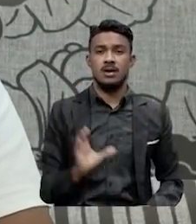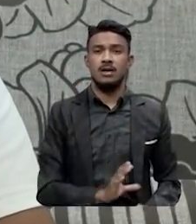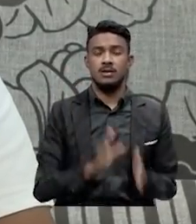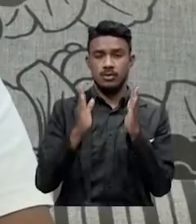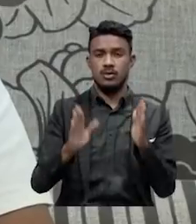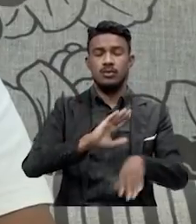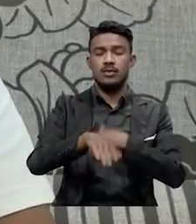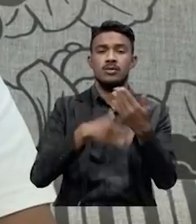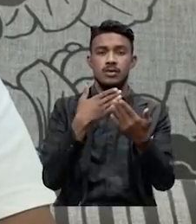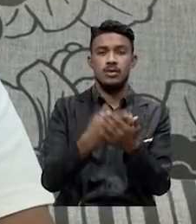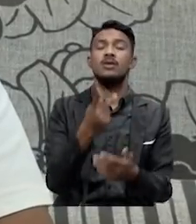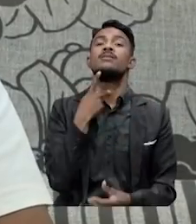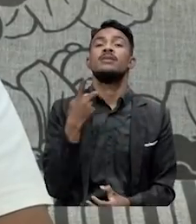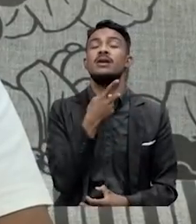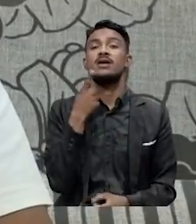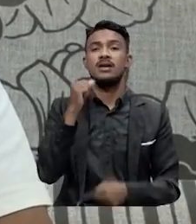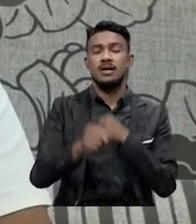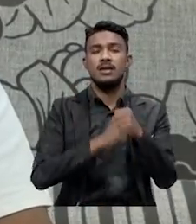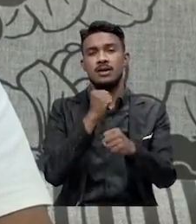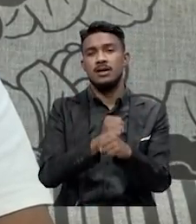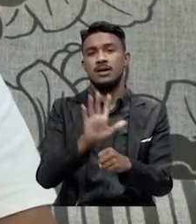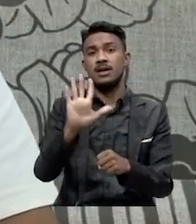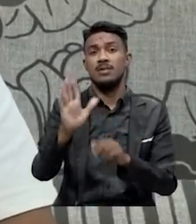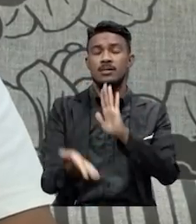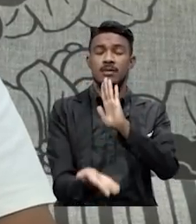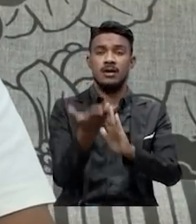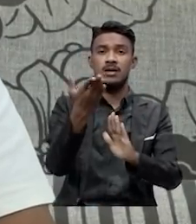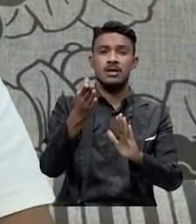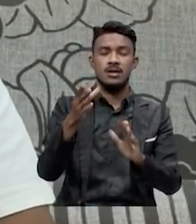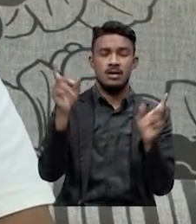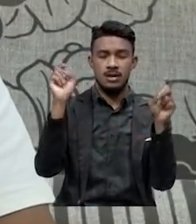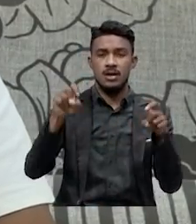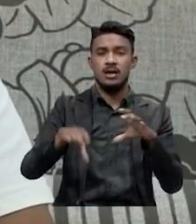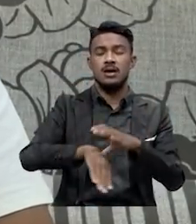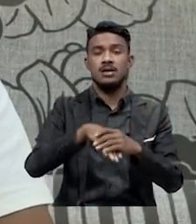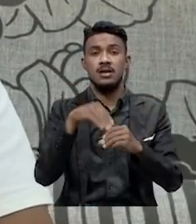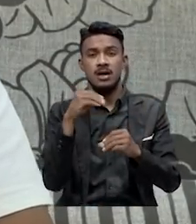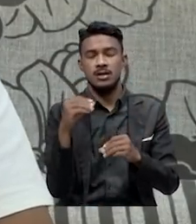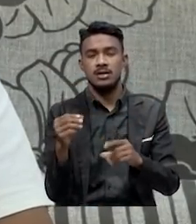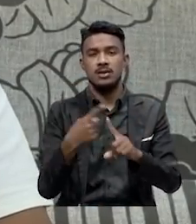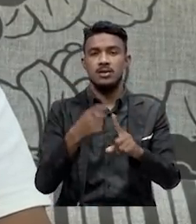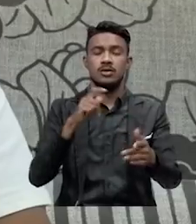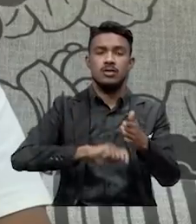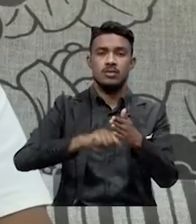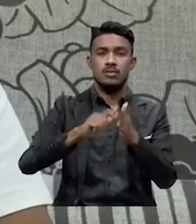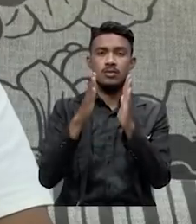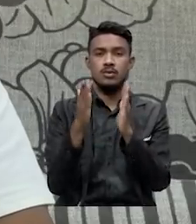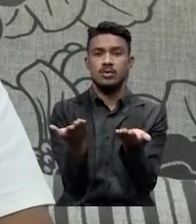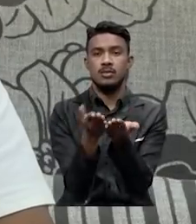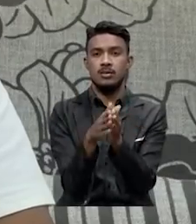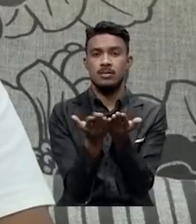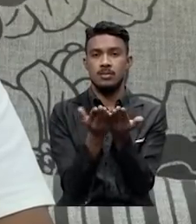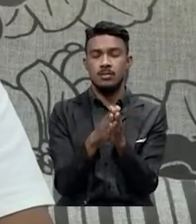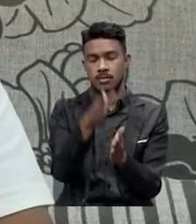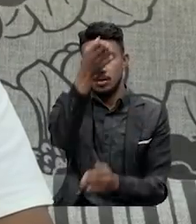reino tem a padre, tem a lima valete, tem a seu curso de teologia, o direito canônico, Bíblia,